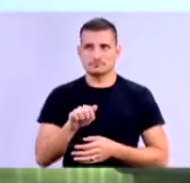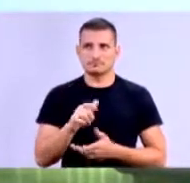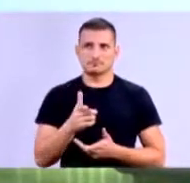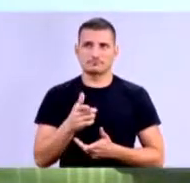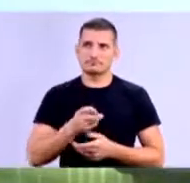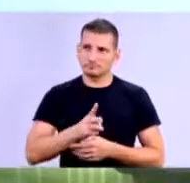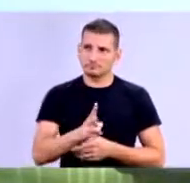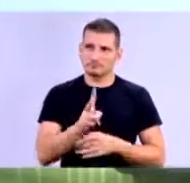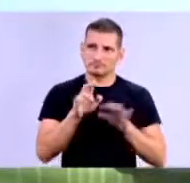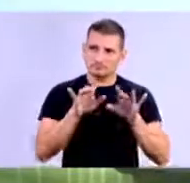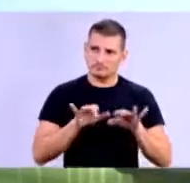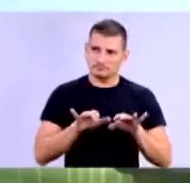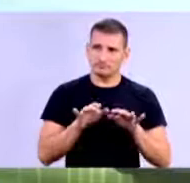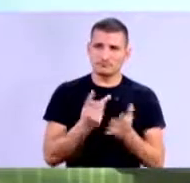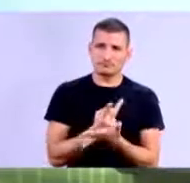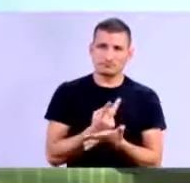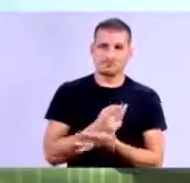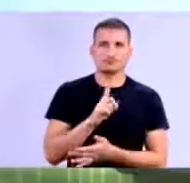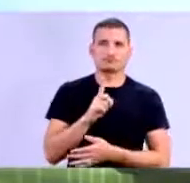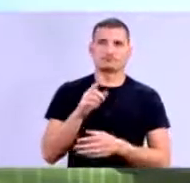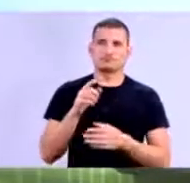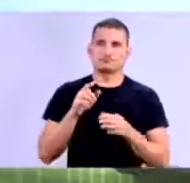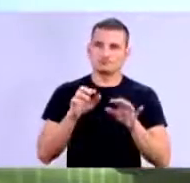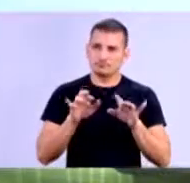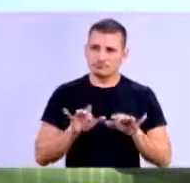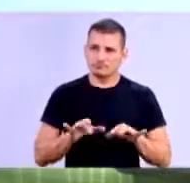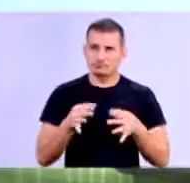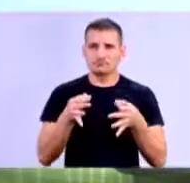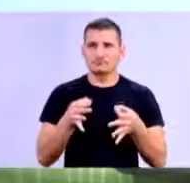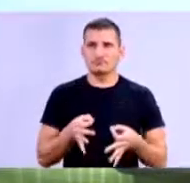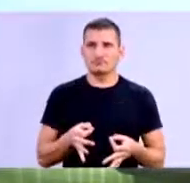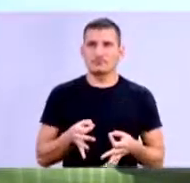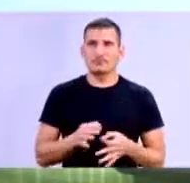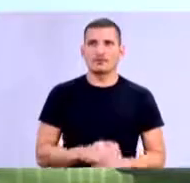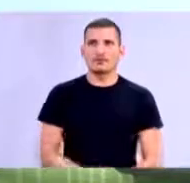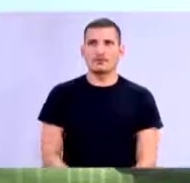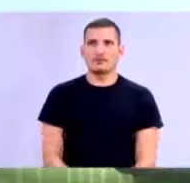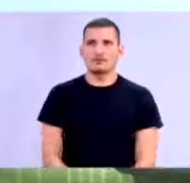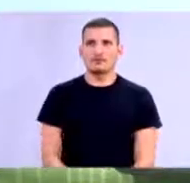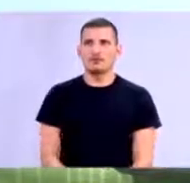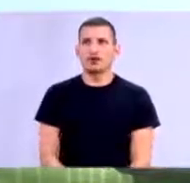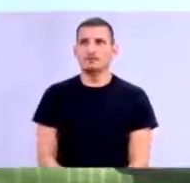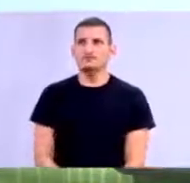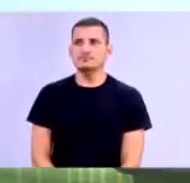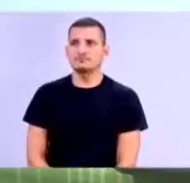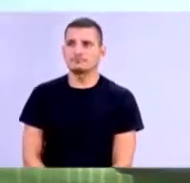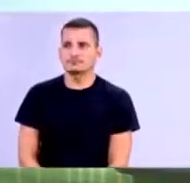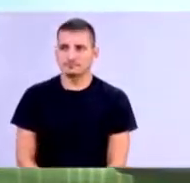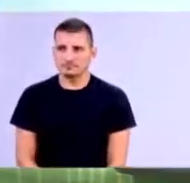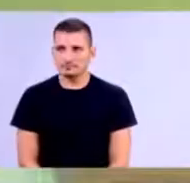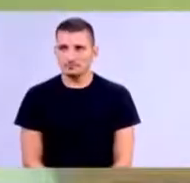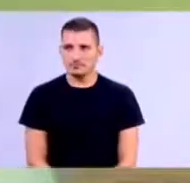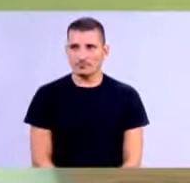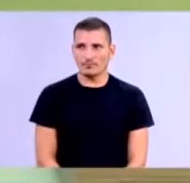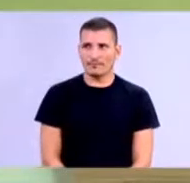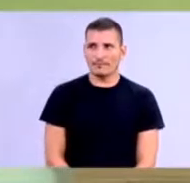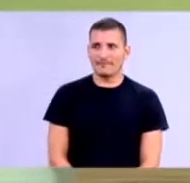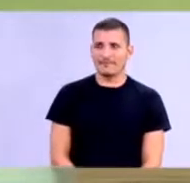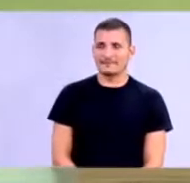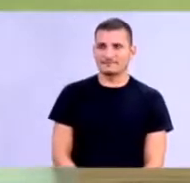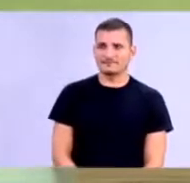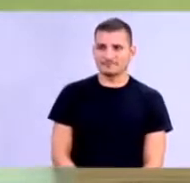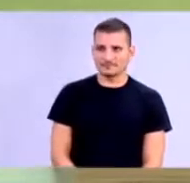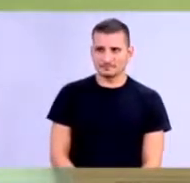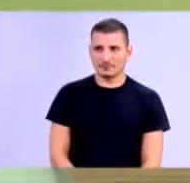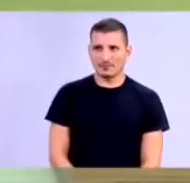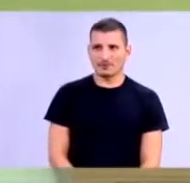Vamos escrever, né, sem praticar tal agressão. Não é isso, professora? De uma certa forma ele